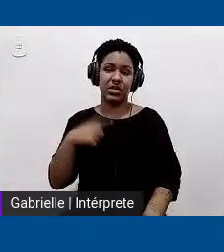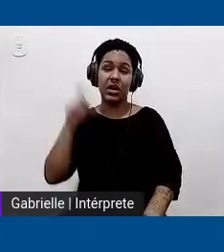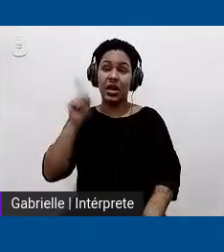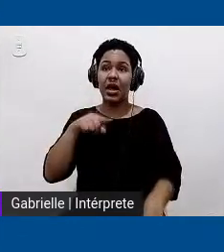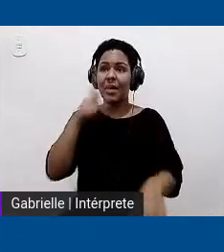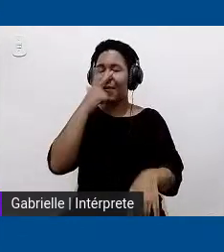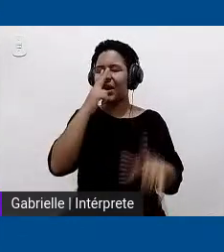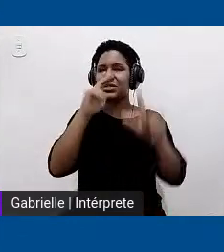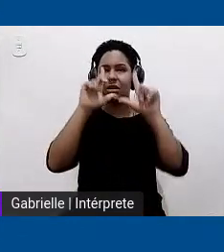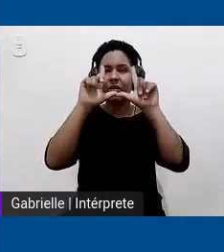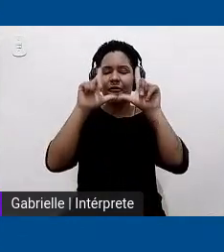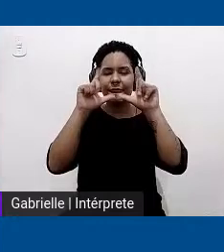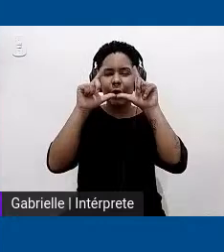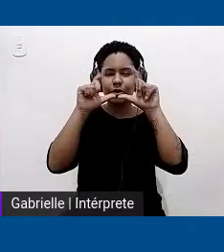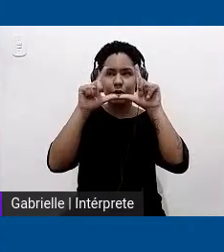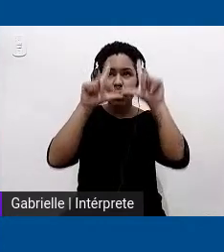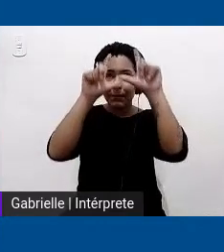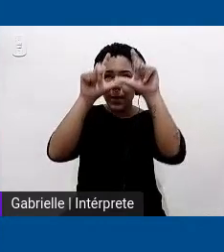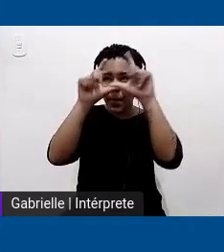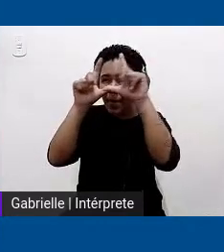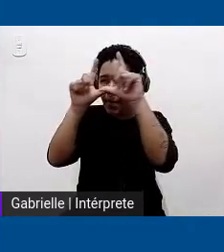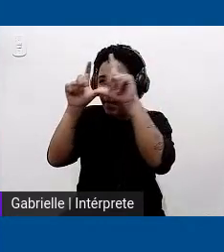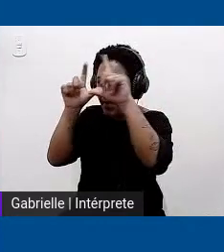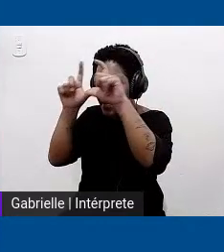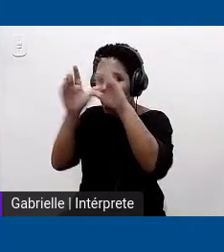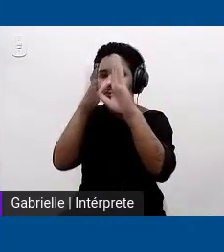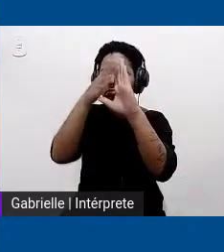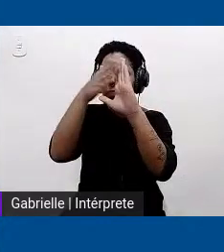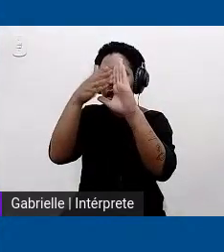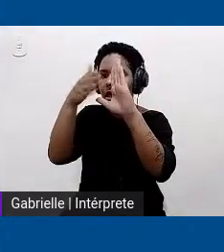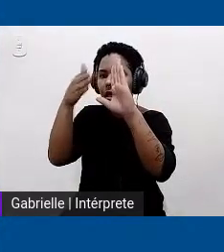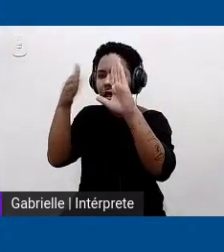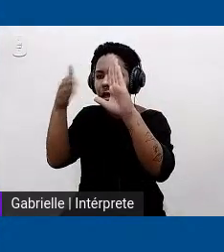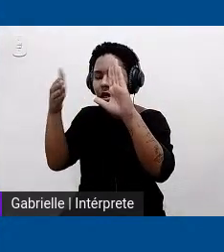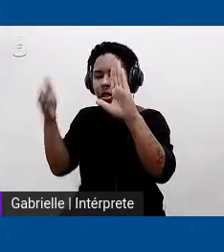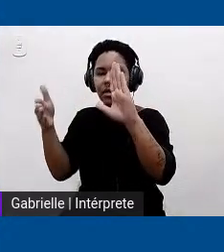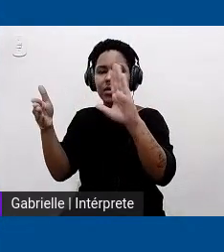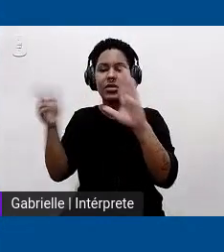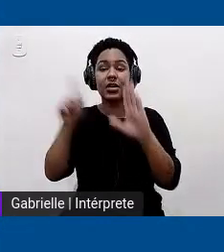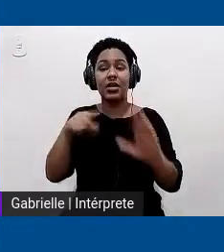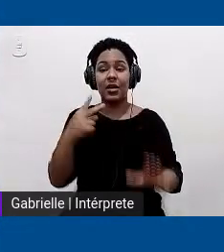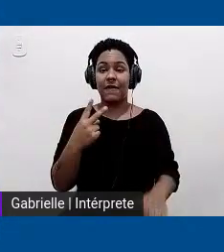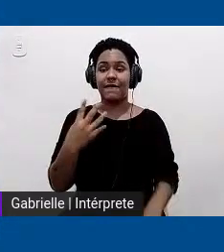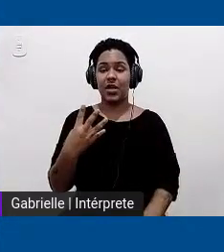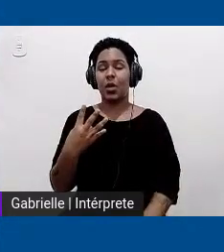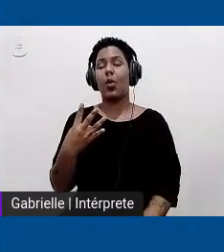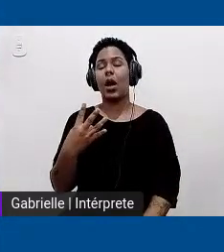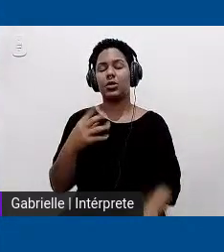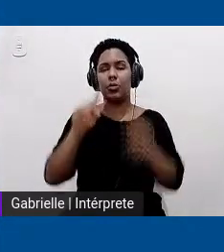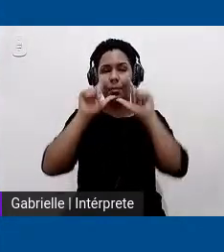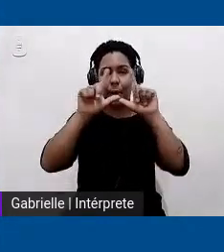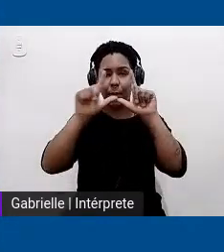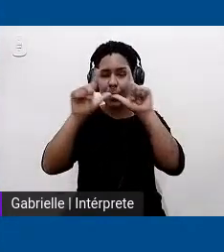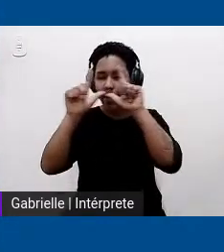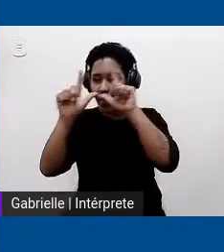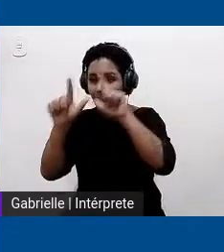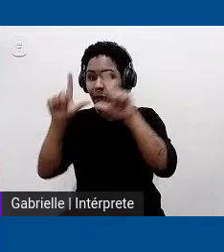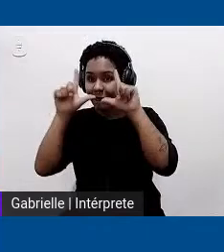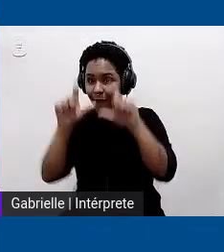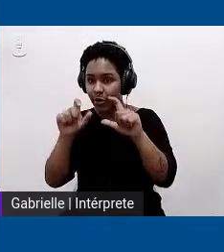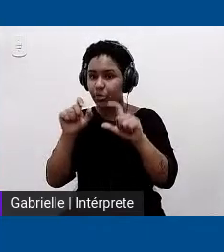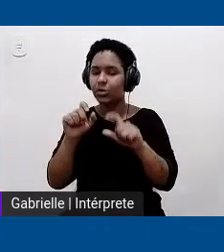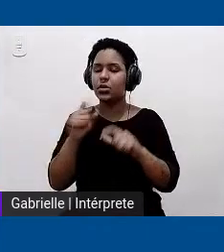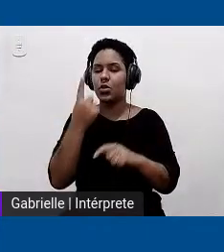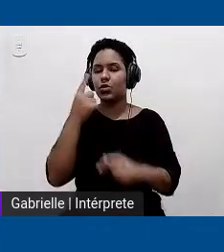cinema clássico, né, de película, seria 24 quadros por segundo. Teve outras variantes, mas o